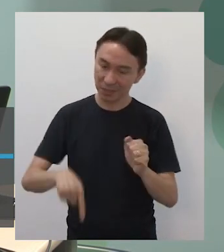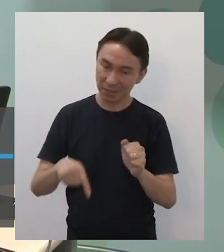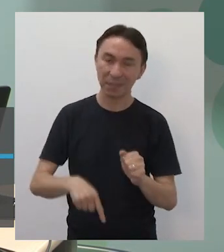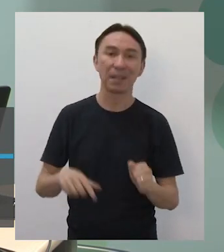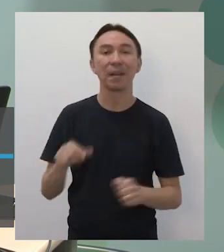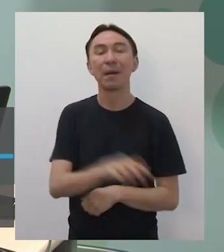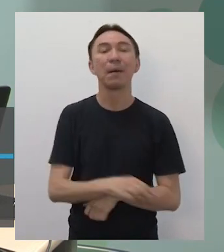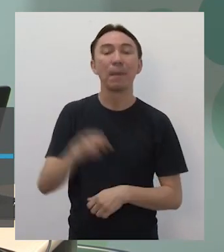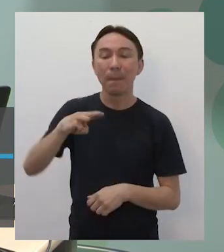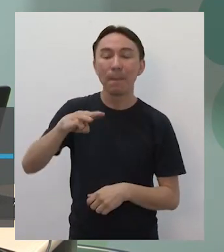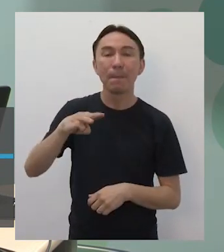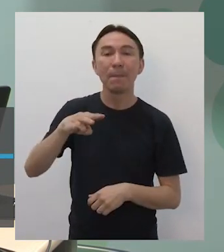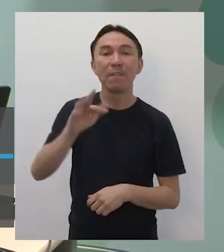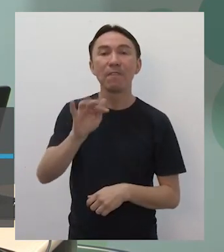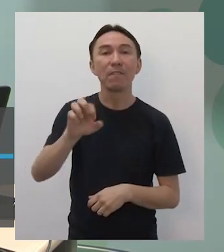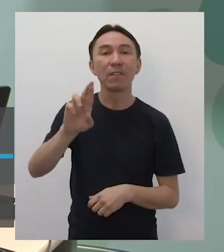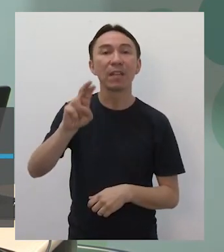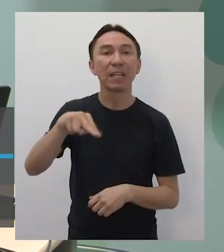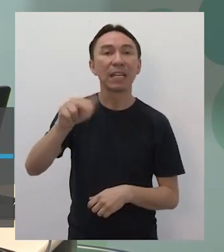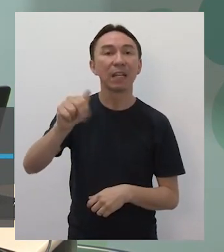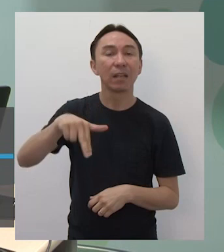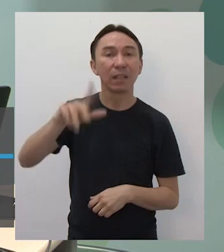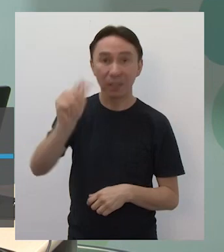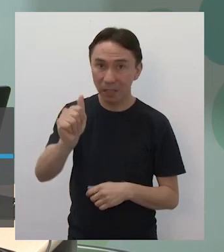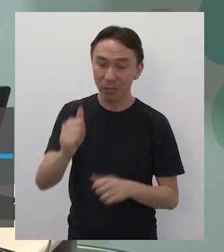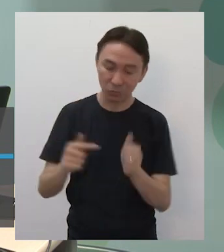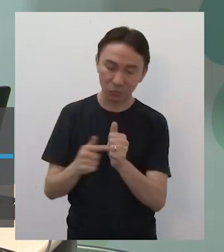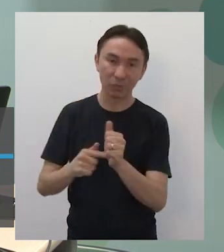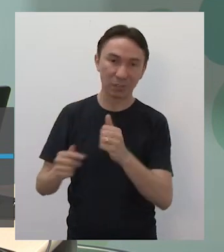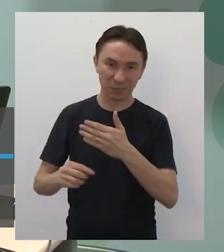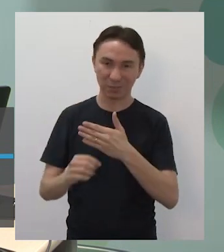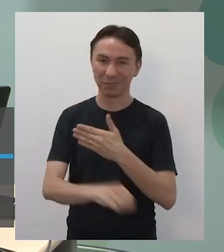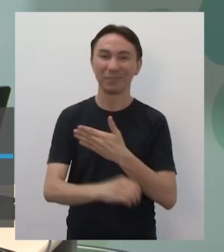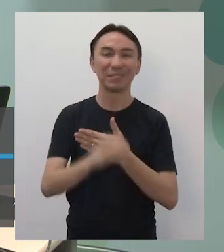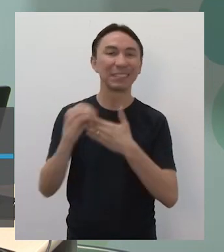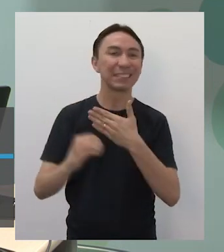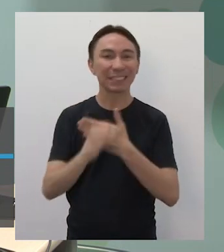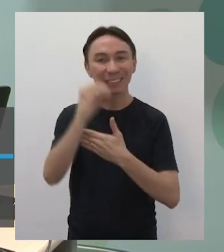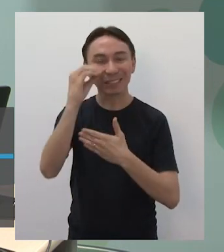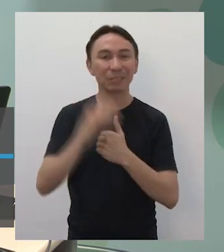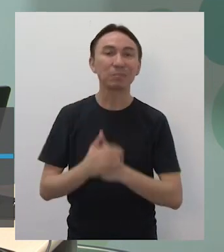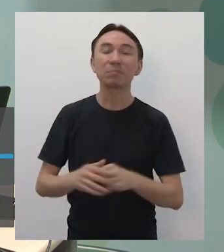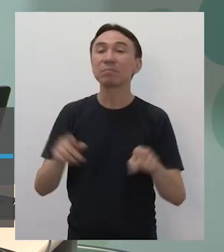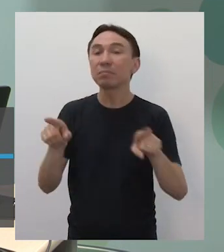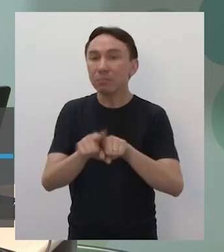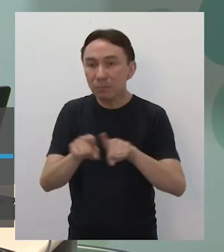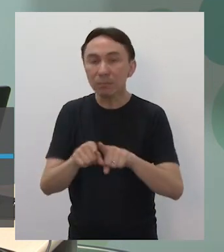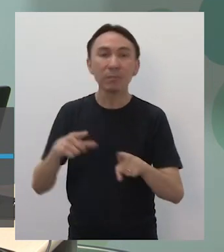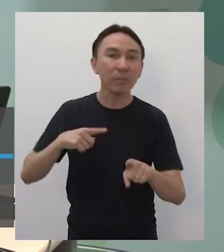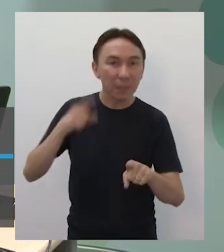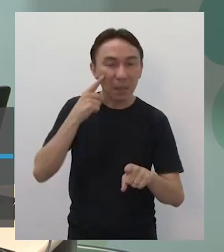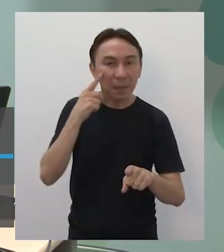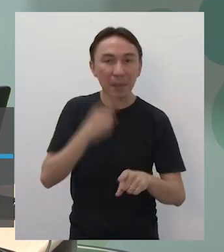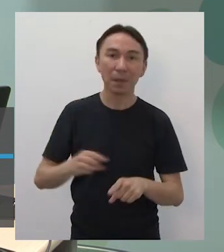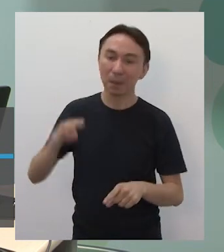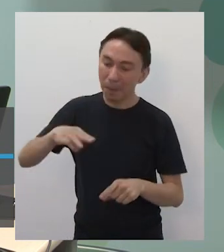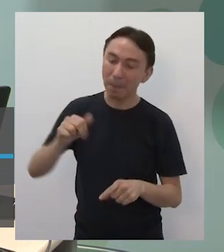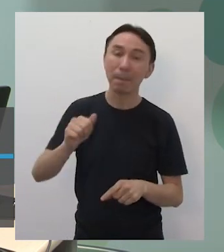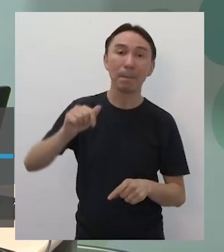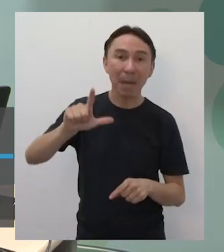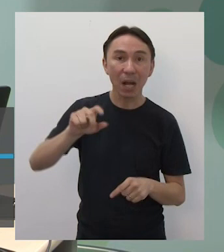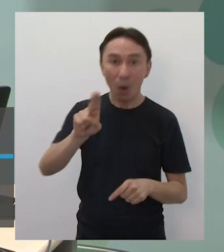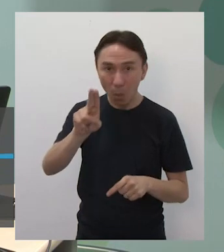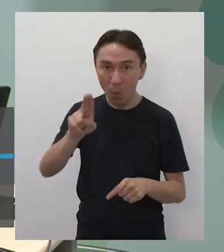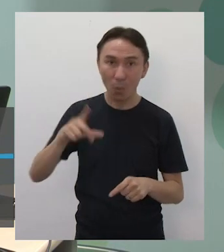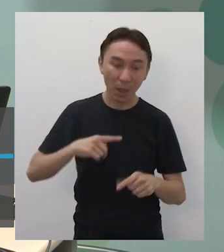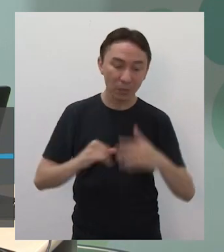que acompanhará as interações via chat, e a participação remota da especialista Maria Lúcia Morando, a Malu, né, do Instituto Ayrton Senna,